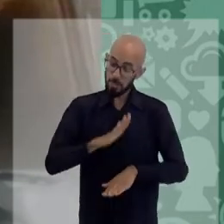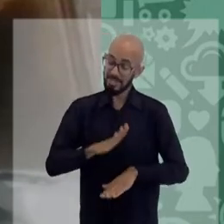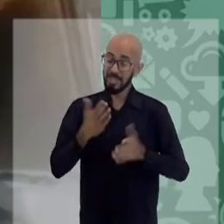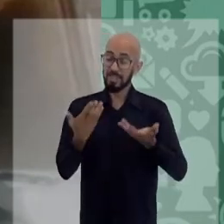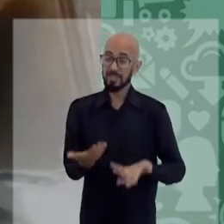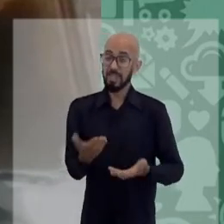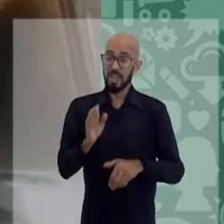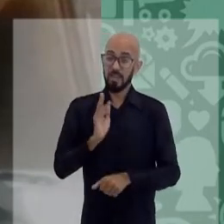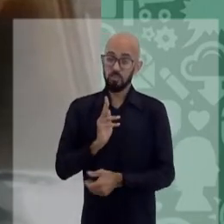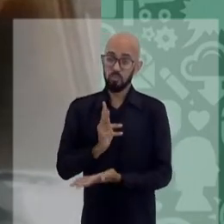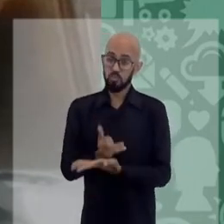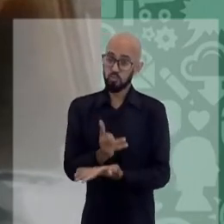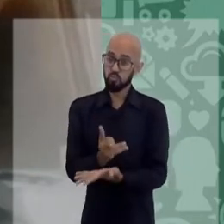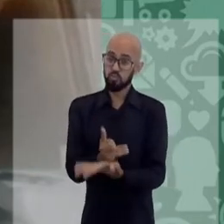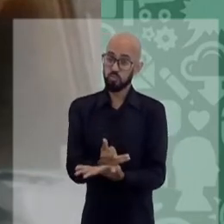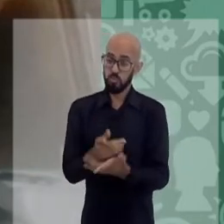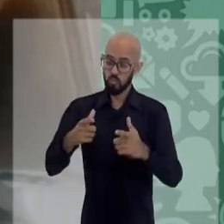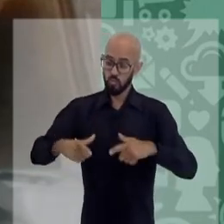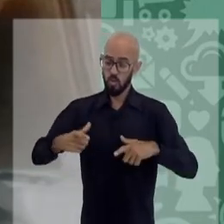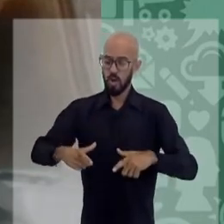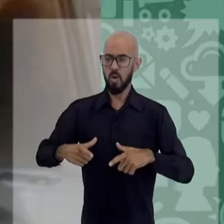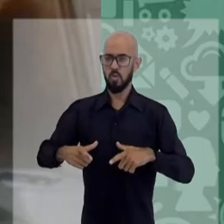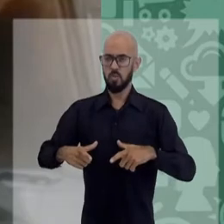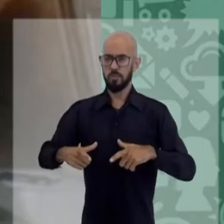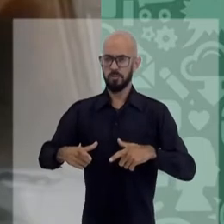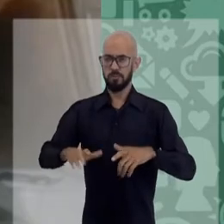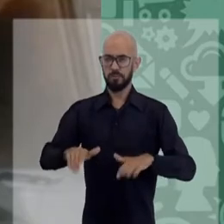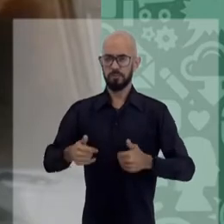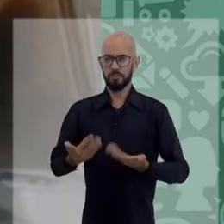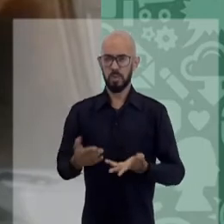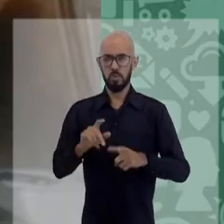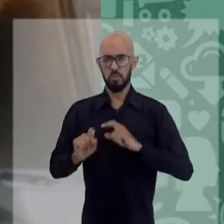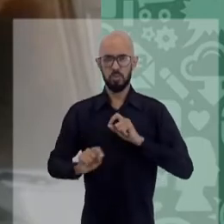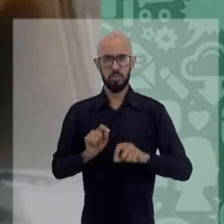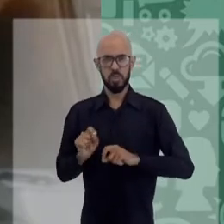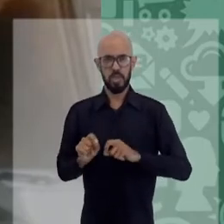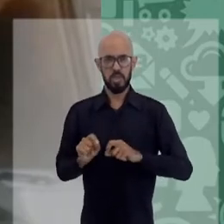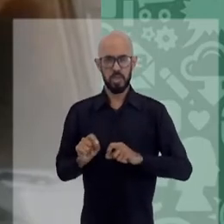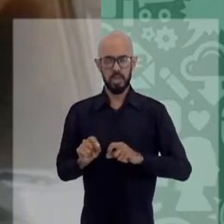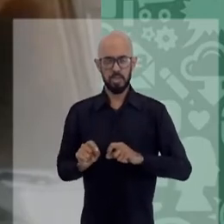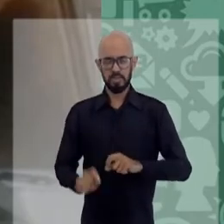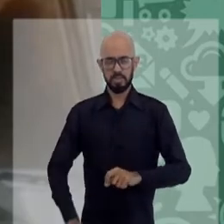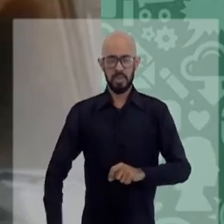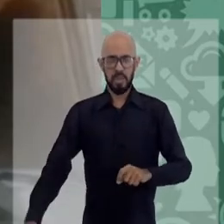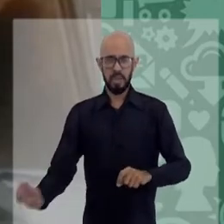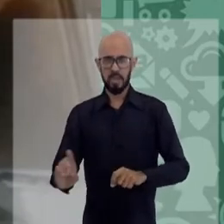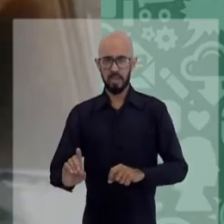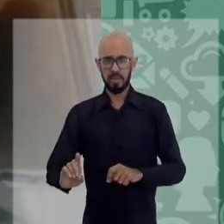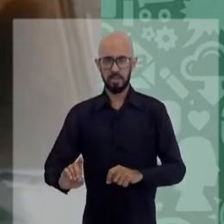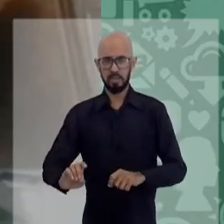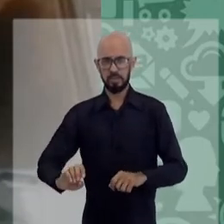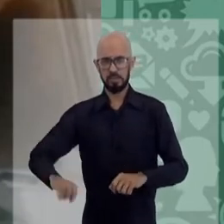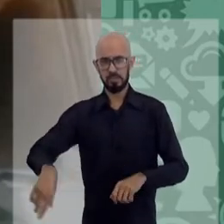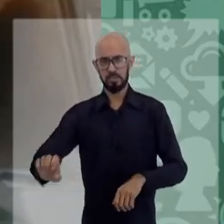espaço que é muito importante para elas, certo? Então essa polarização,